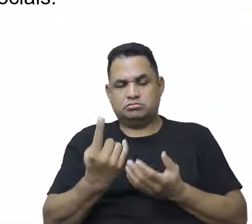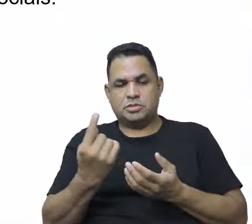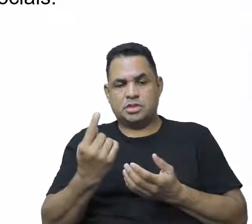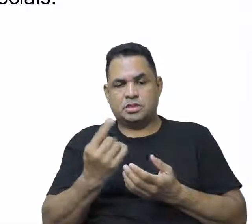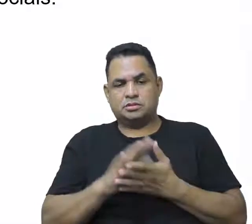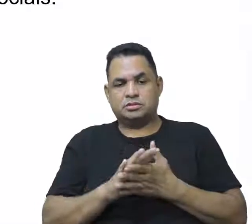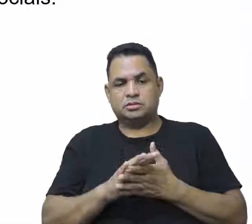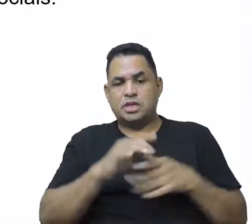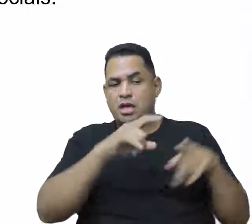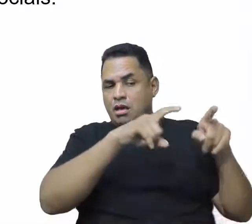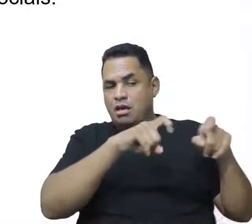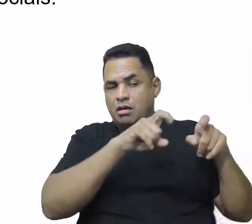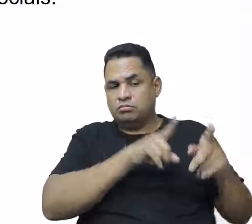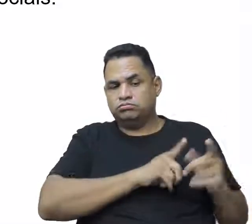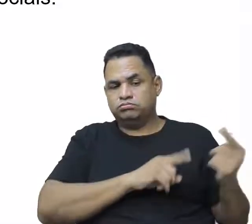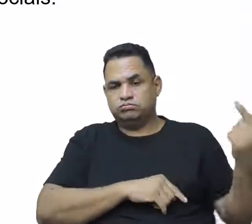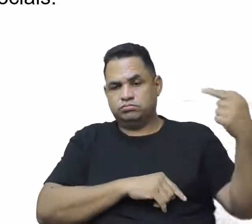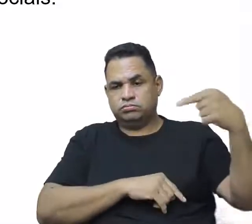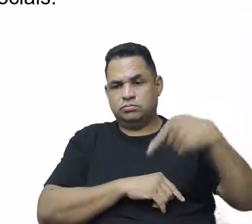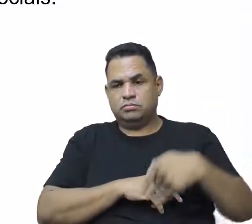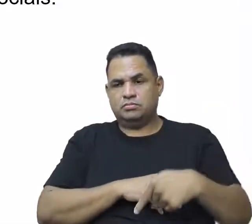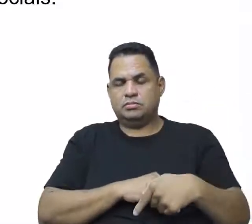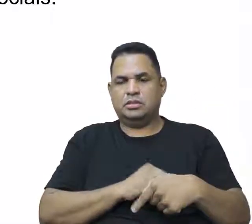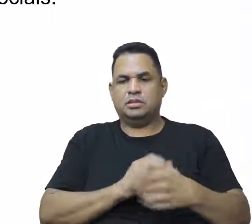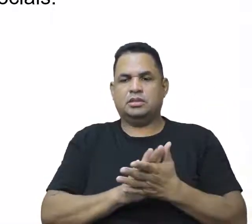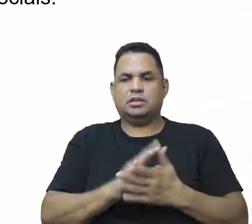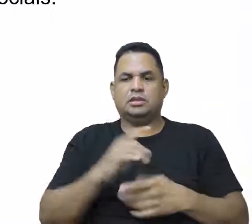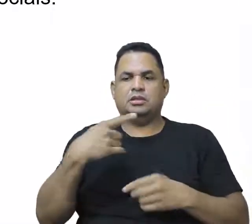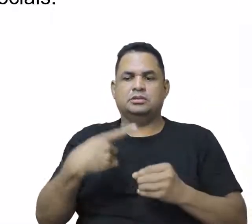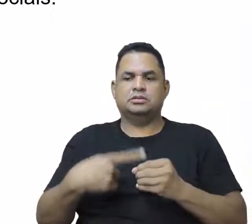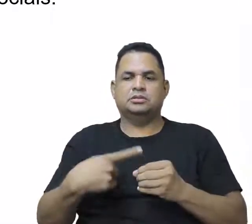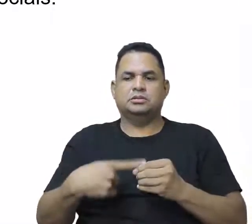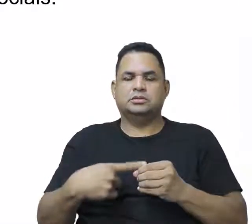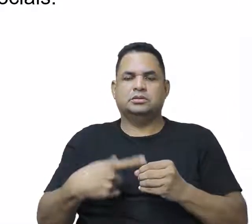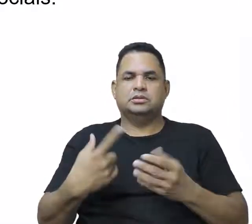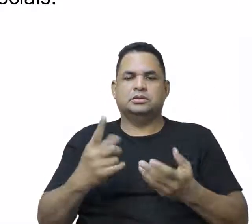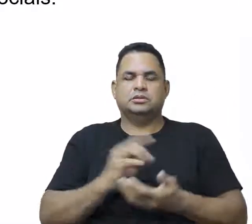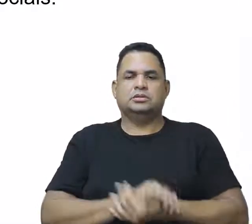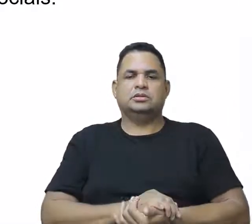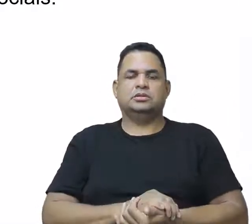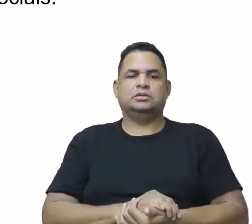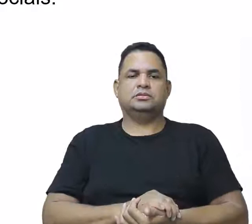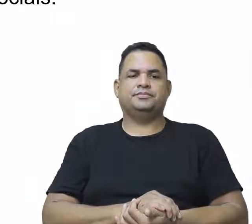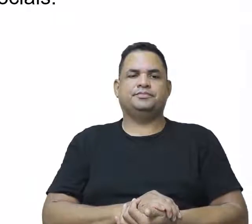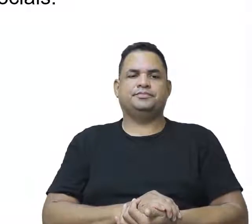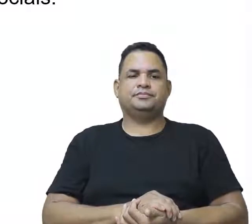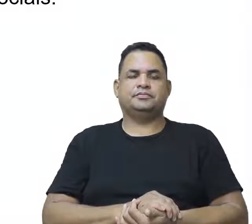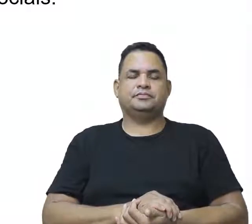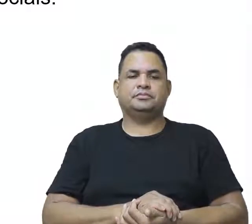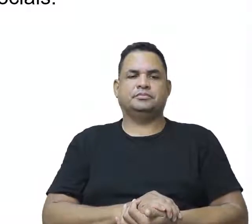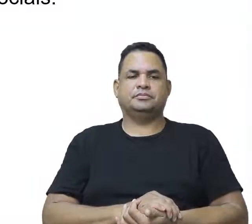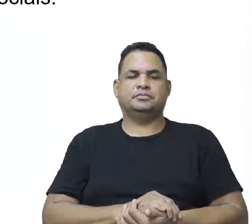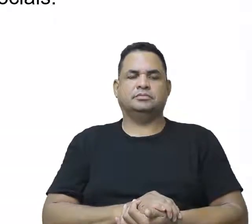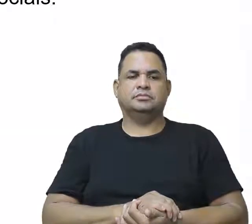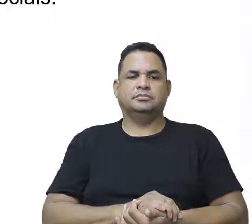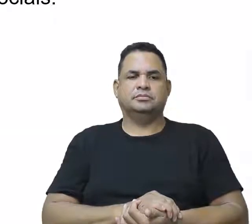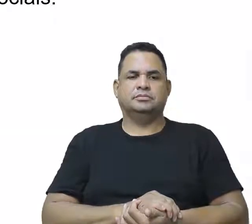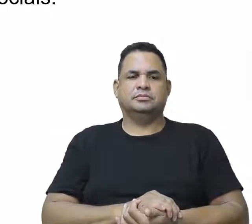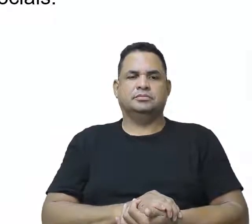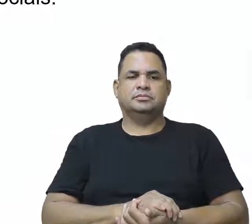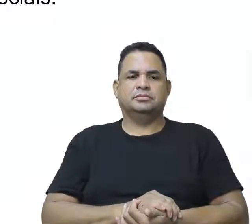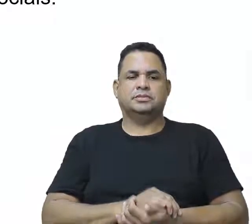Não é esse o objeto de estudo que fez surgir ciências sociais, não, tá? Eram as